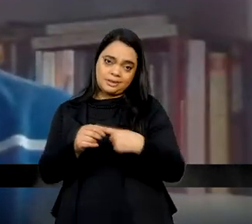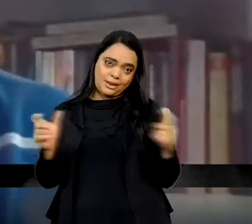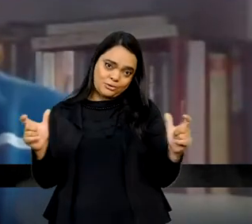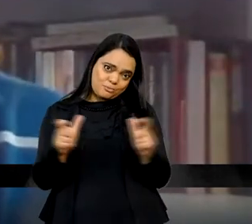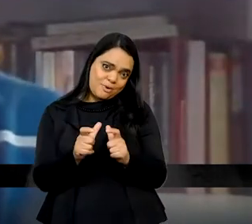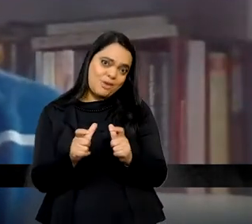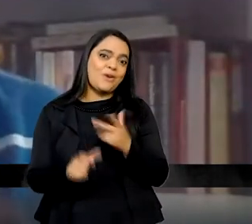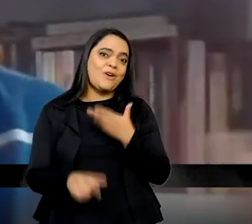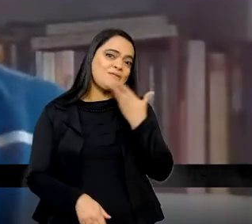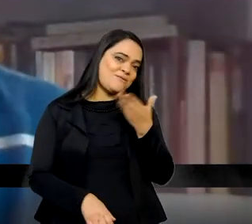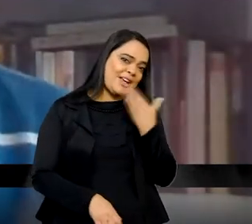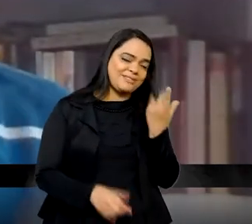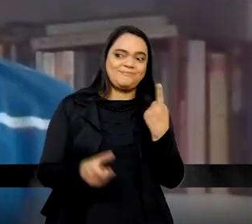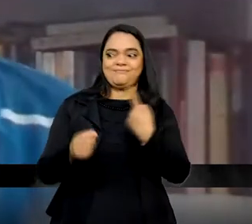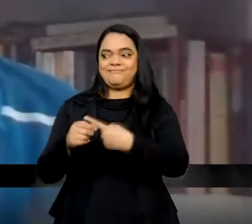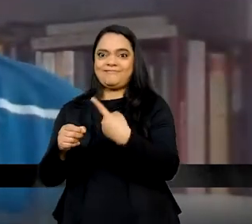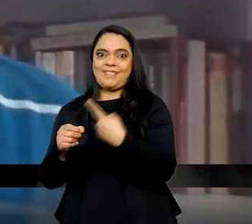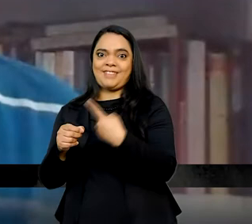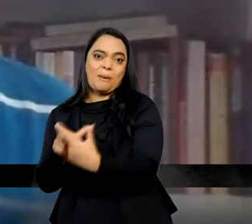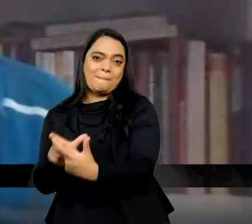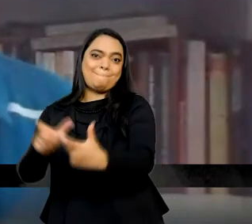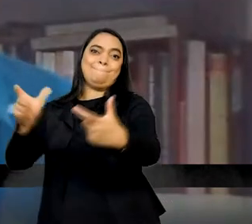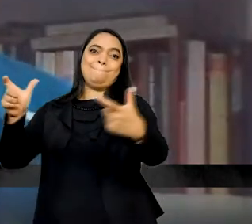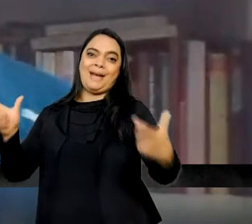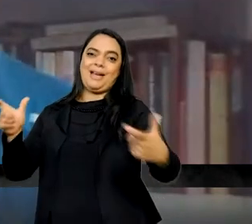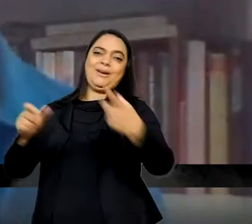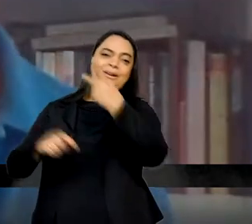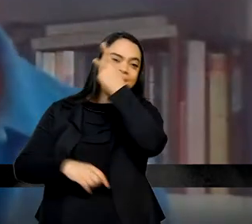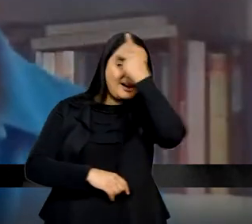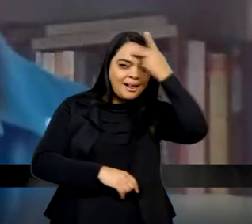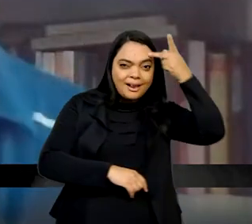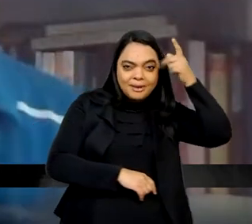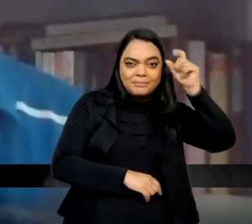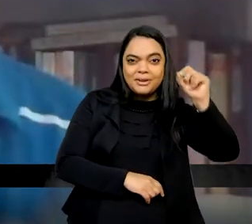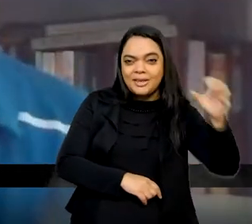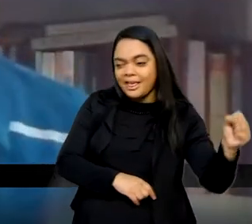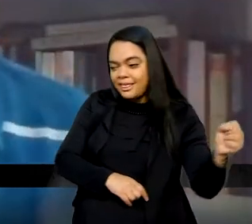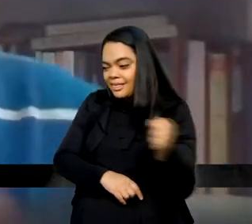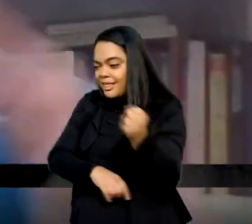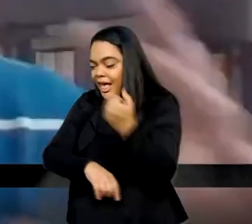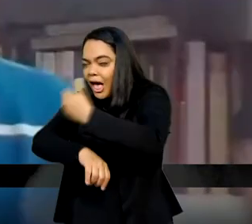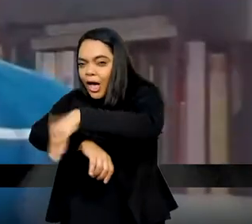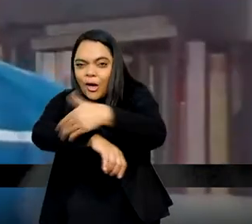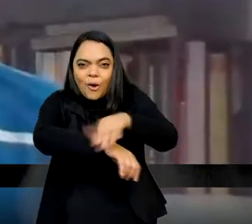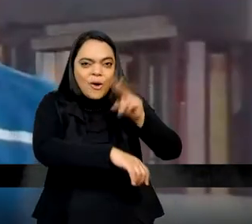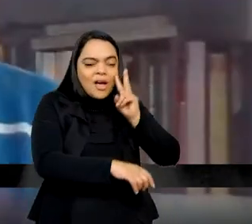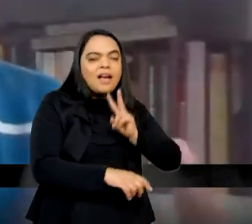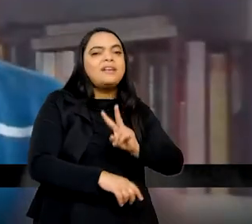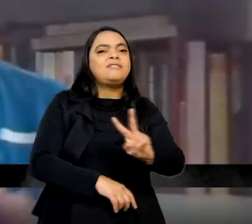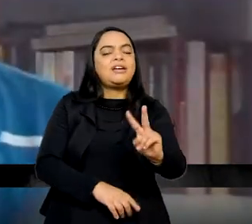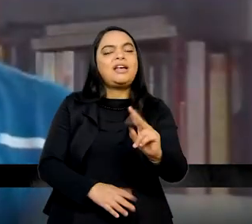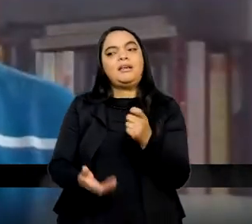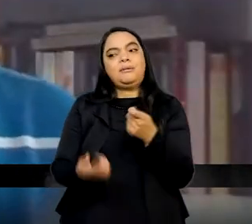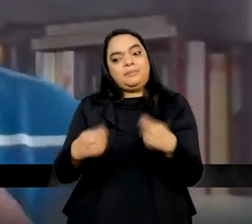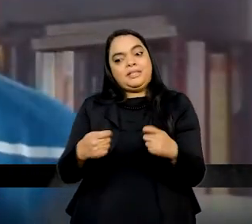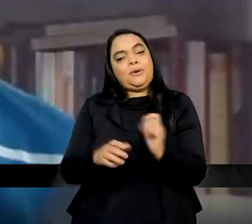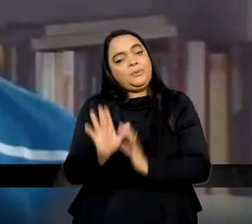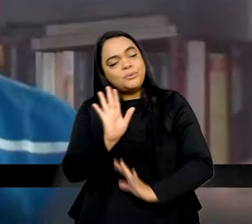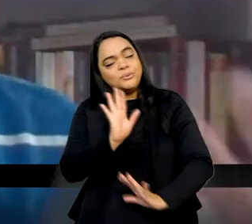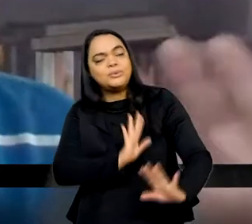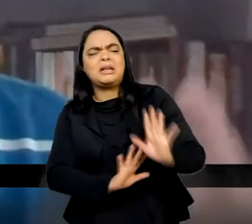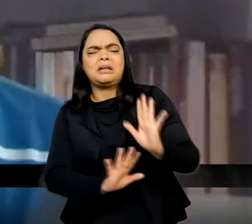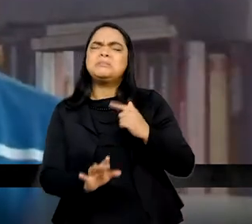fácil, né? Cidades maiores, para levar as pessoas a determinado campo, exige mais cuidado, mas